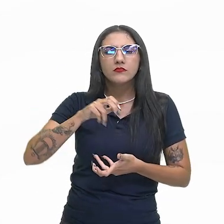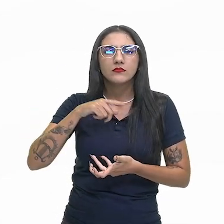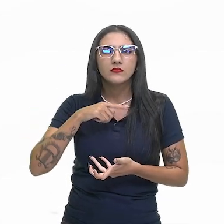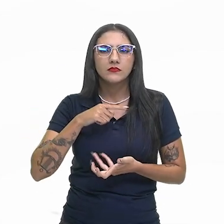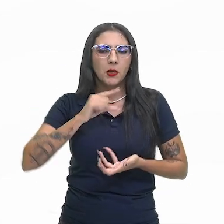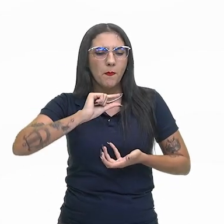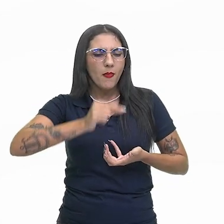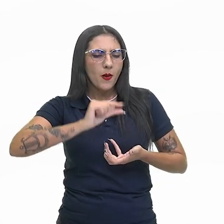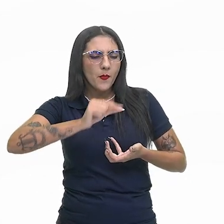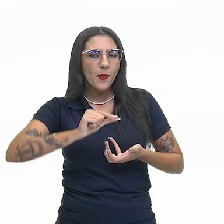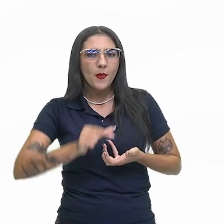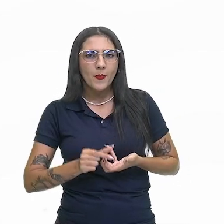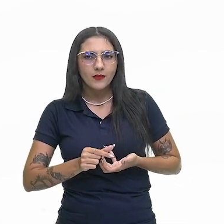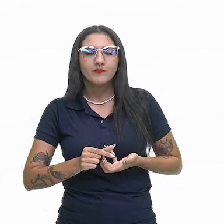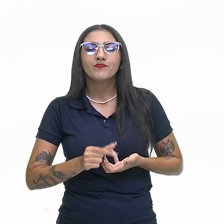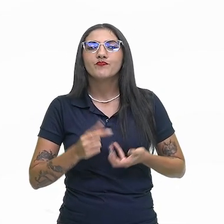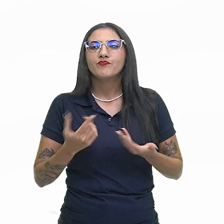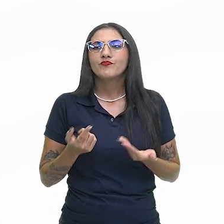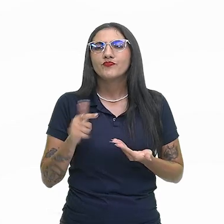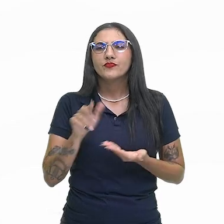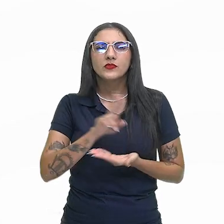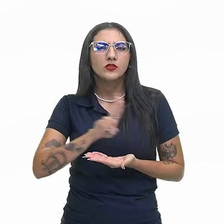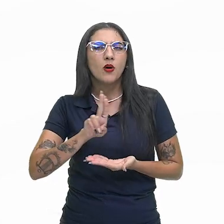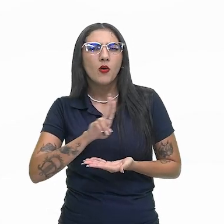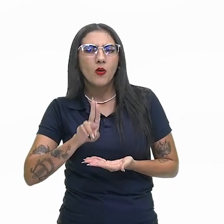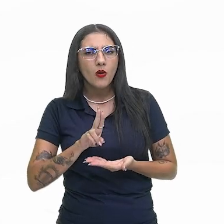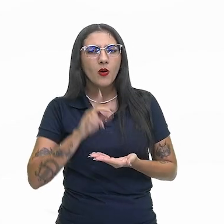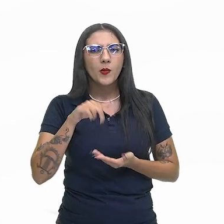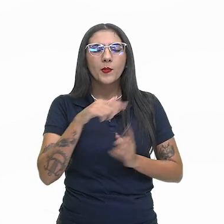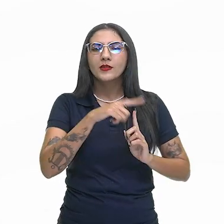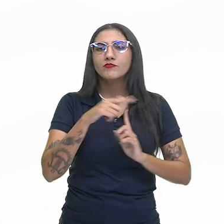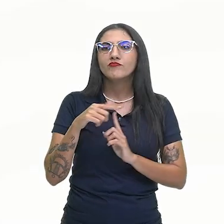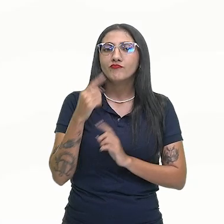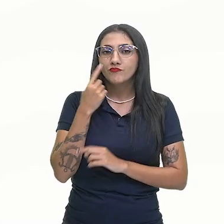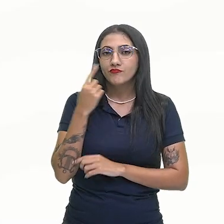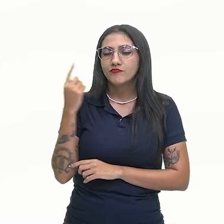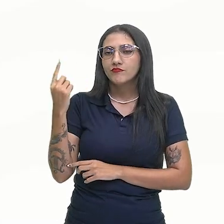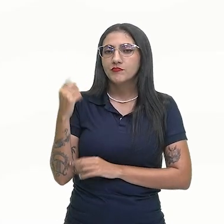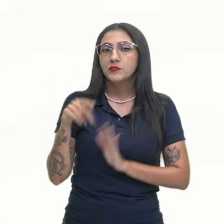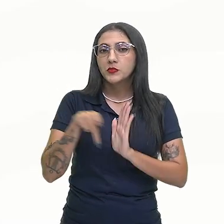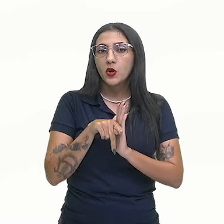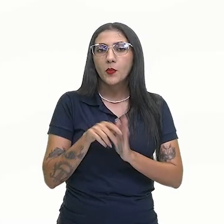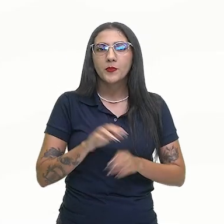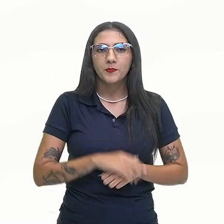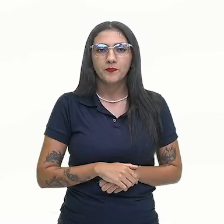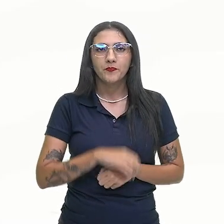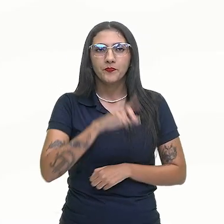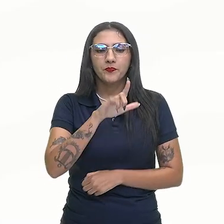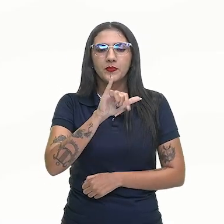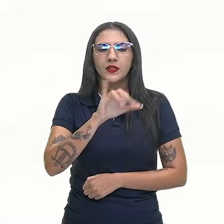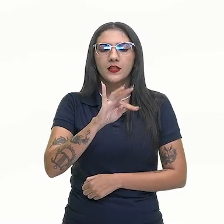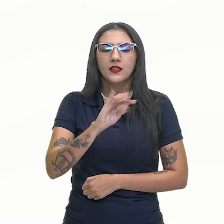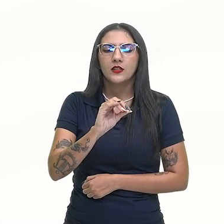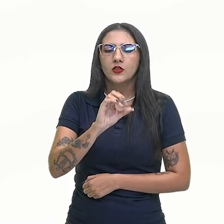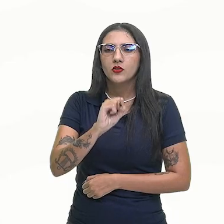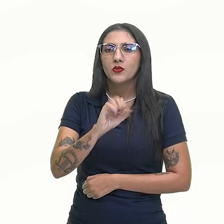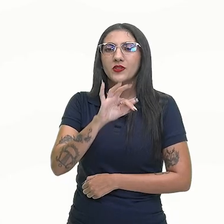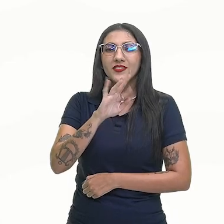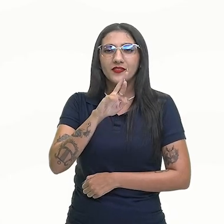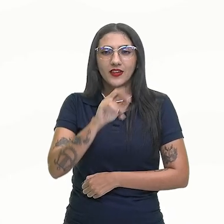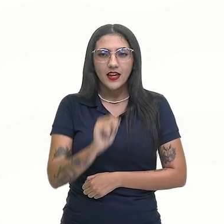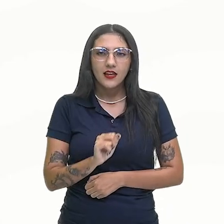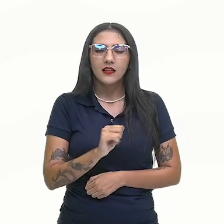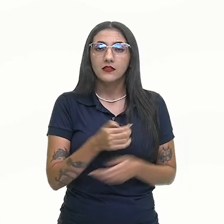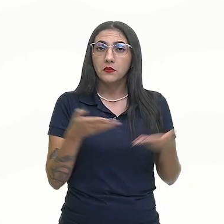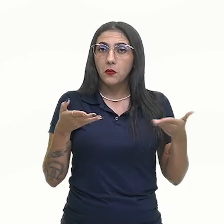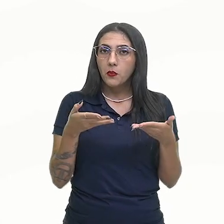partes, né? E nós vamos chamar essas partes aí desses nomes aí específicos, ó. A litosfera, que é o